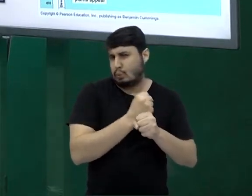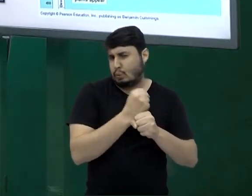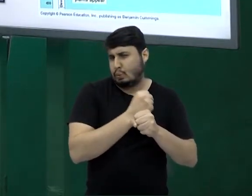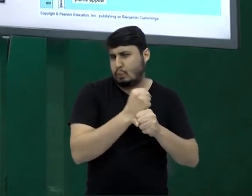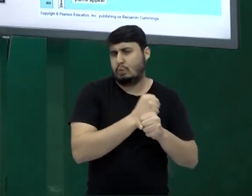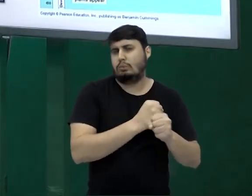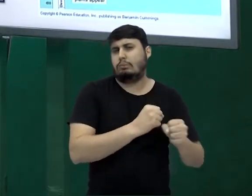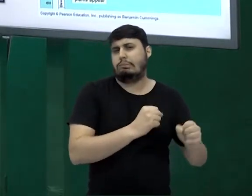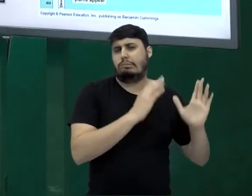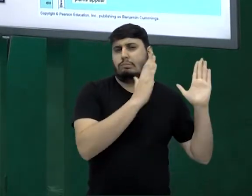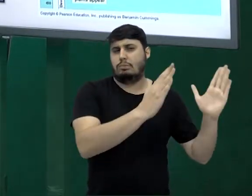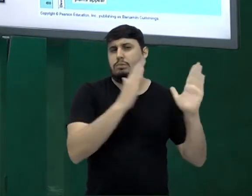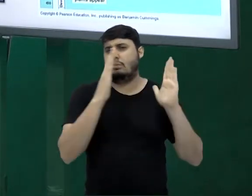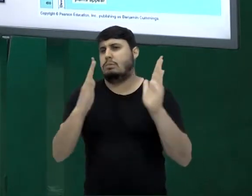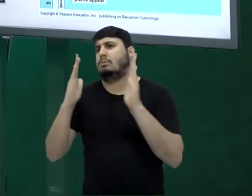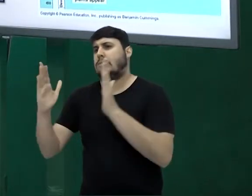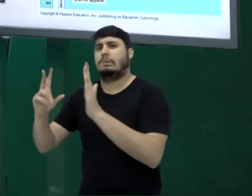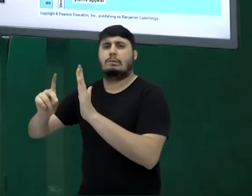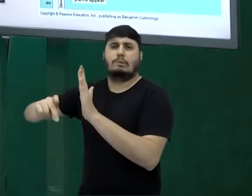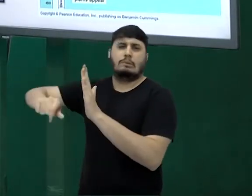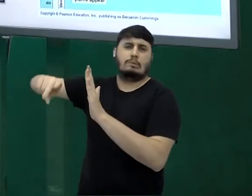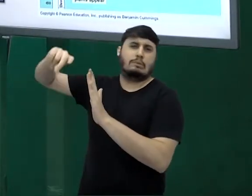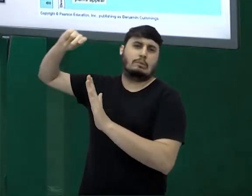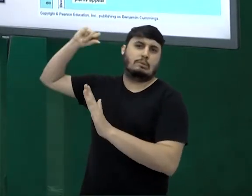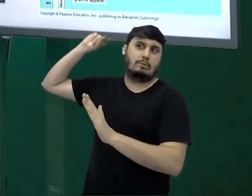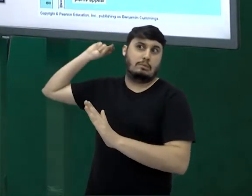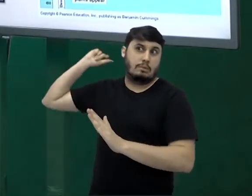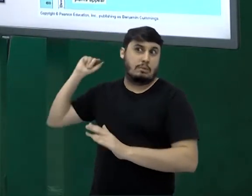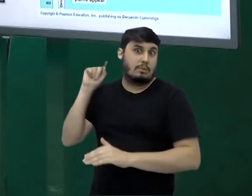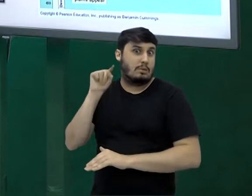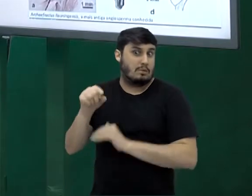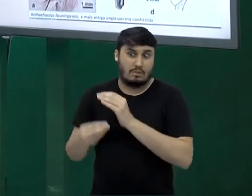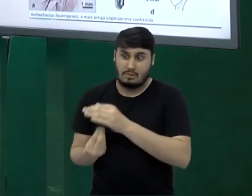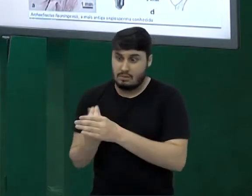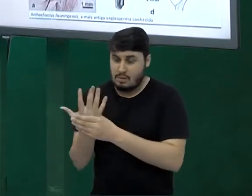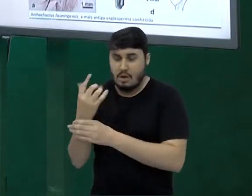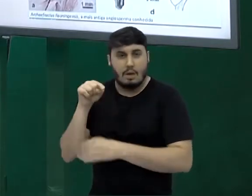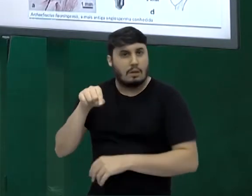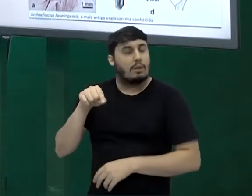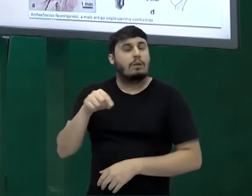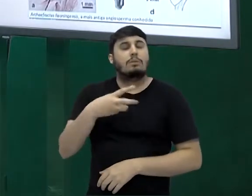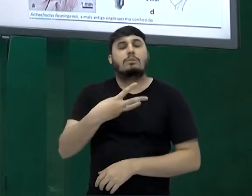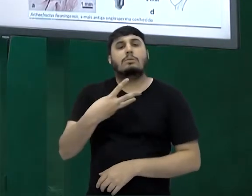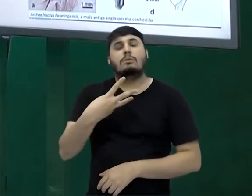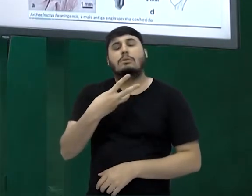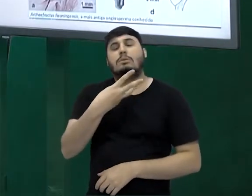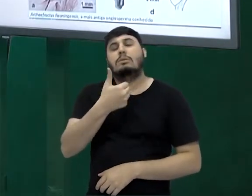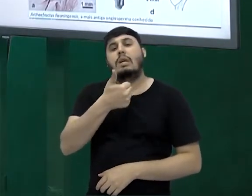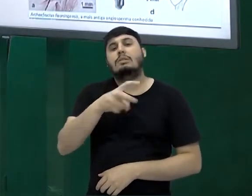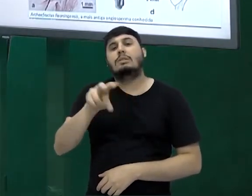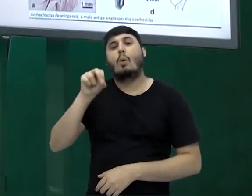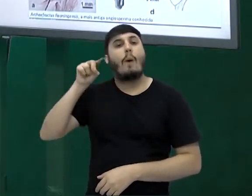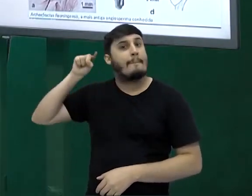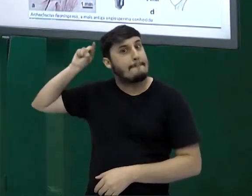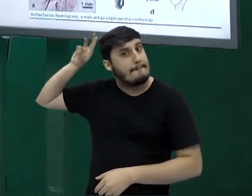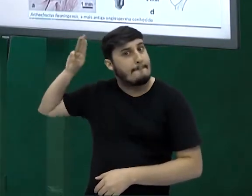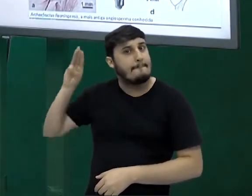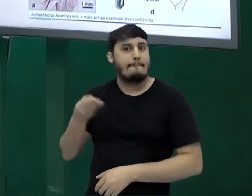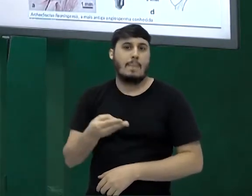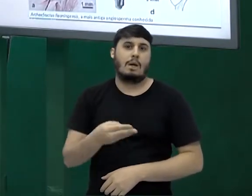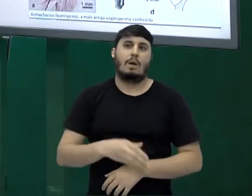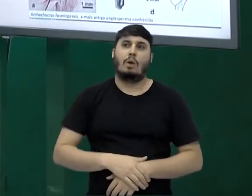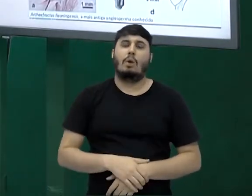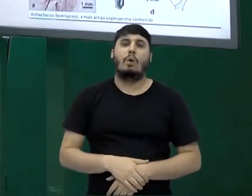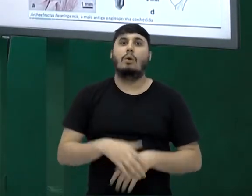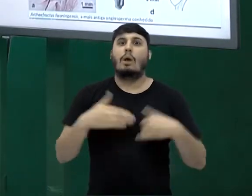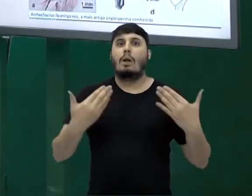depois disso, as angiospermas vêm lá para os 150 milhões de anos atrás. E é muito louco! Vê que